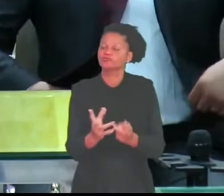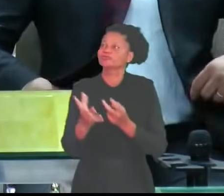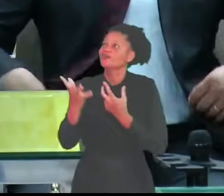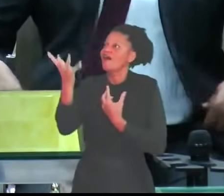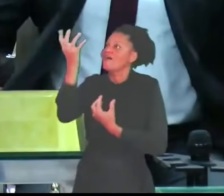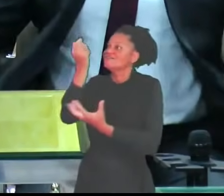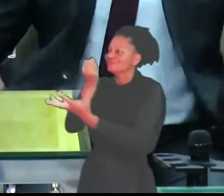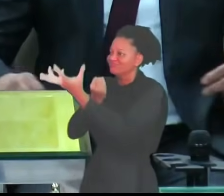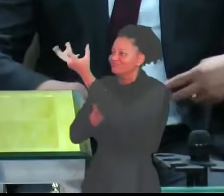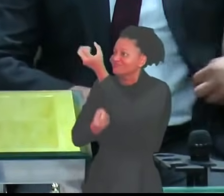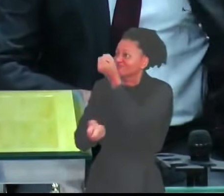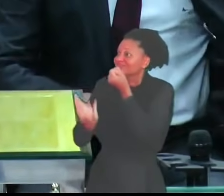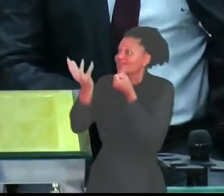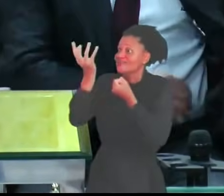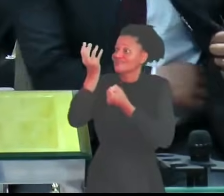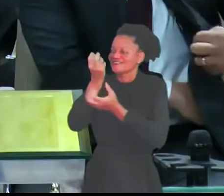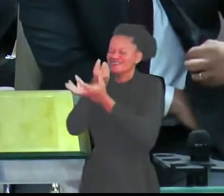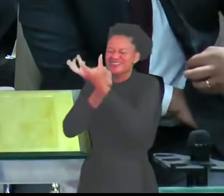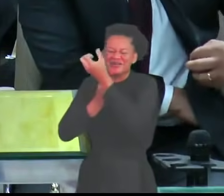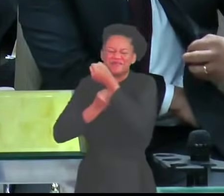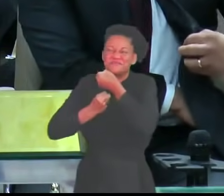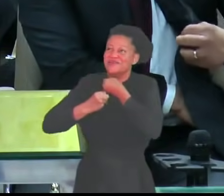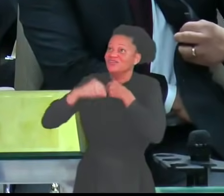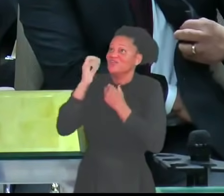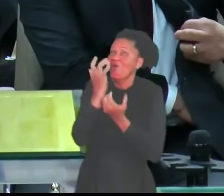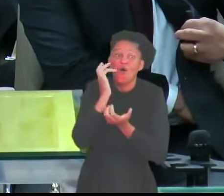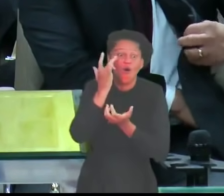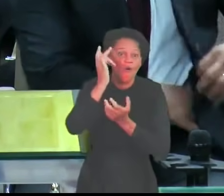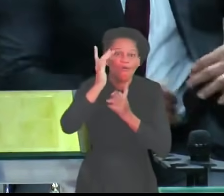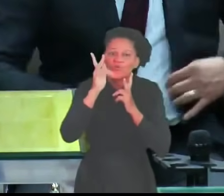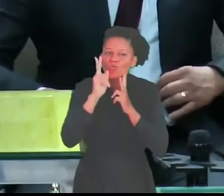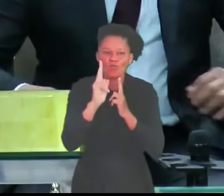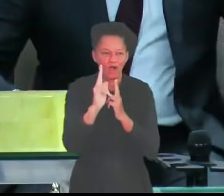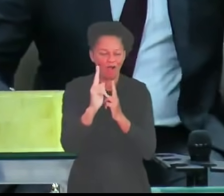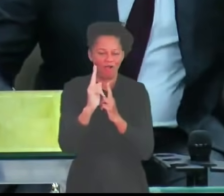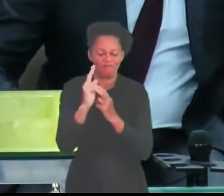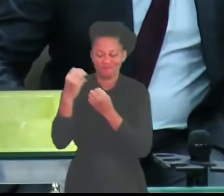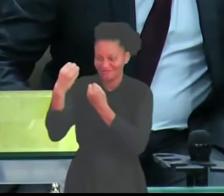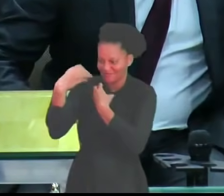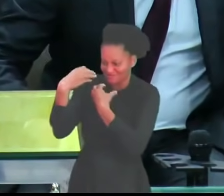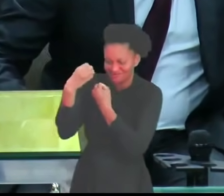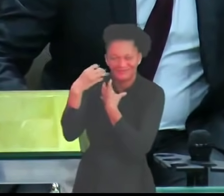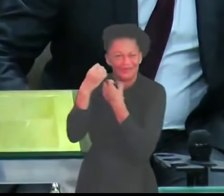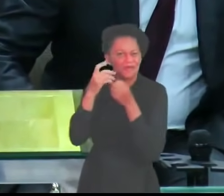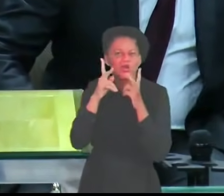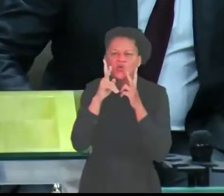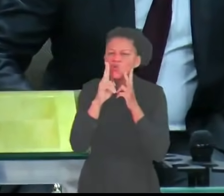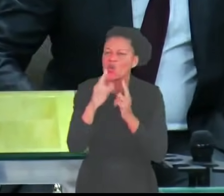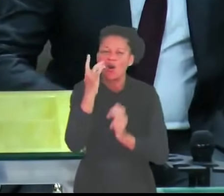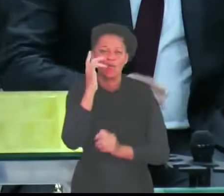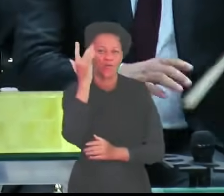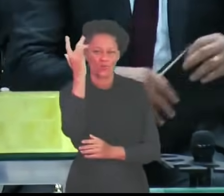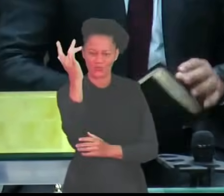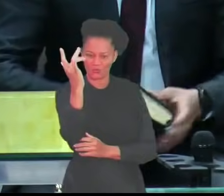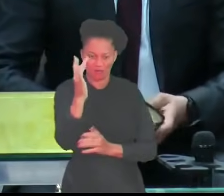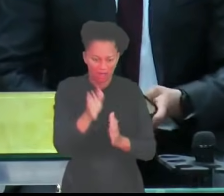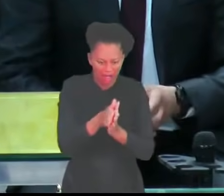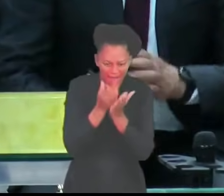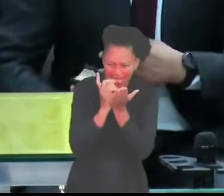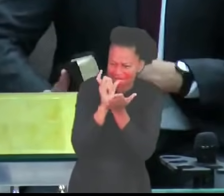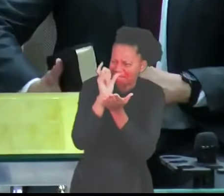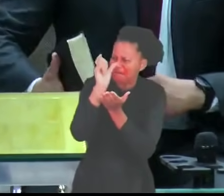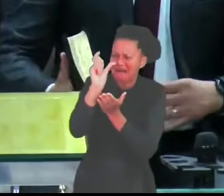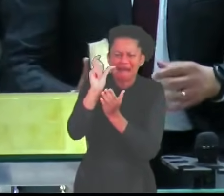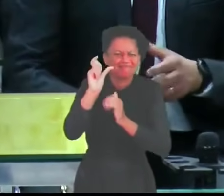recebendo de Deus seu ouro precioso. A palavra de Deus é mais preciosa do que o ouro